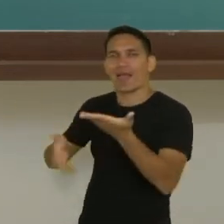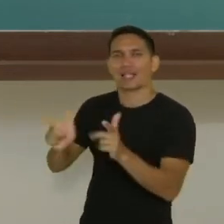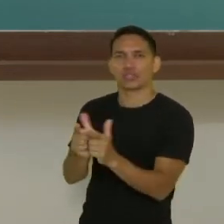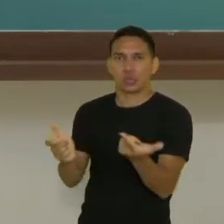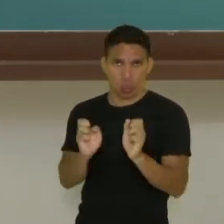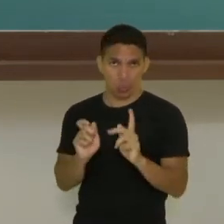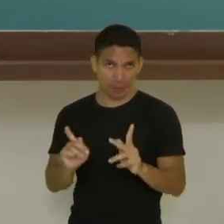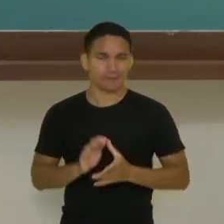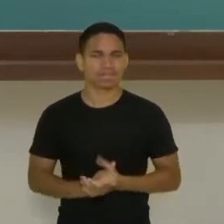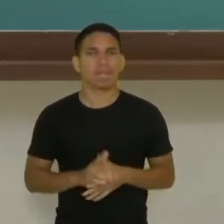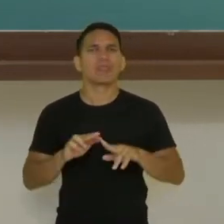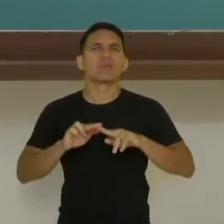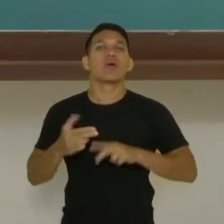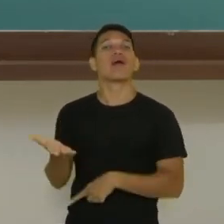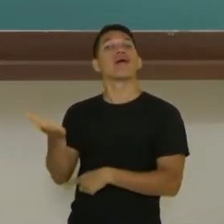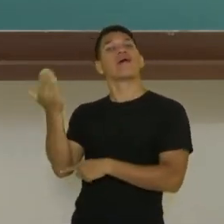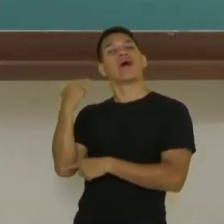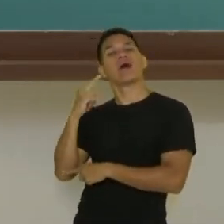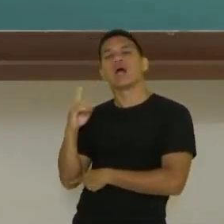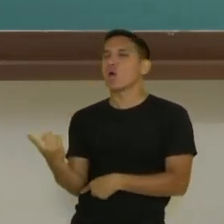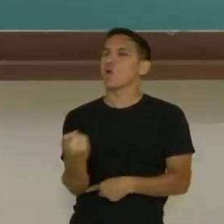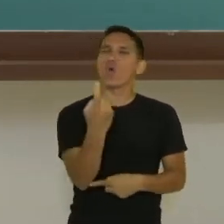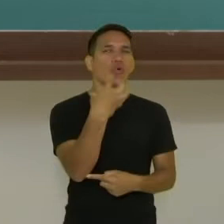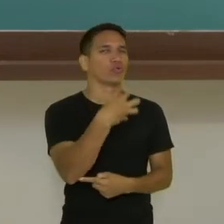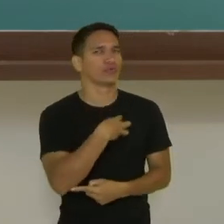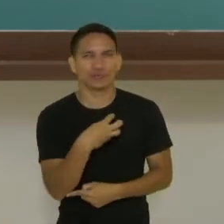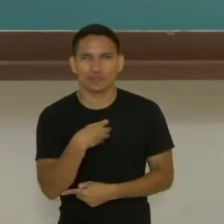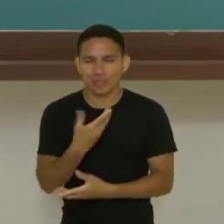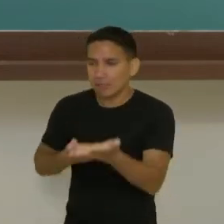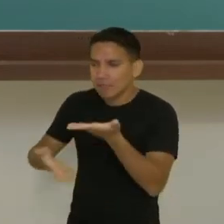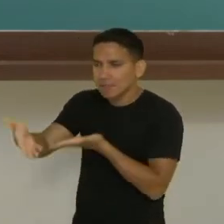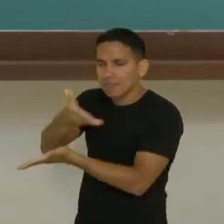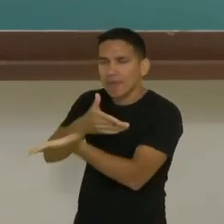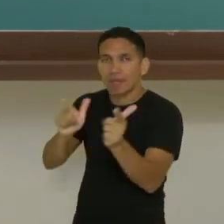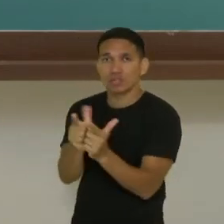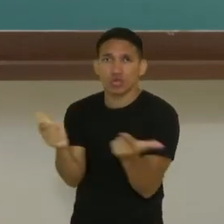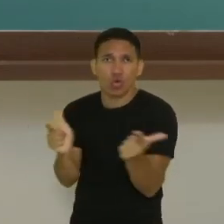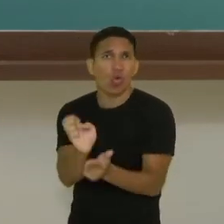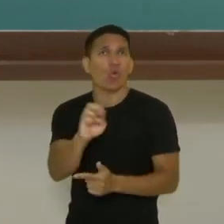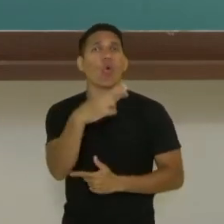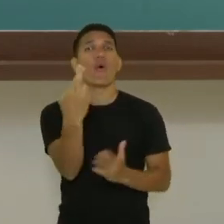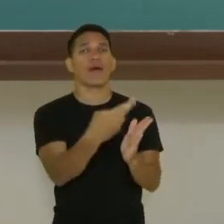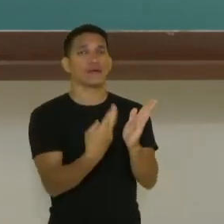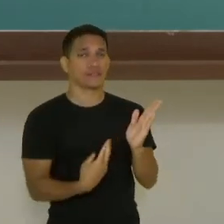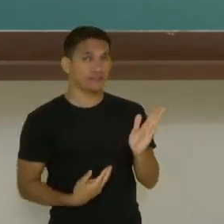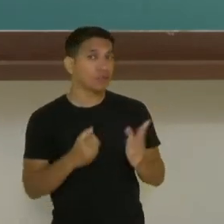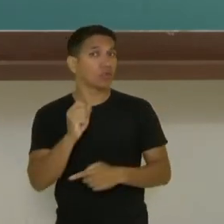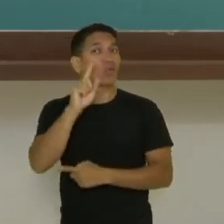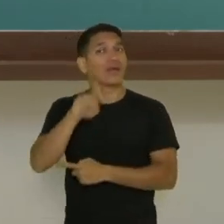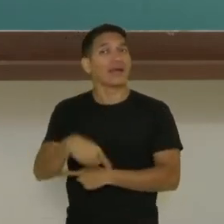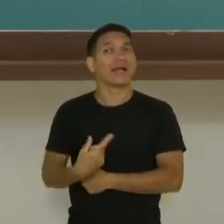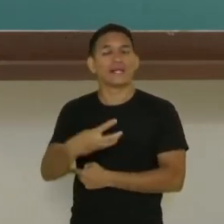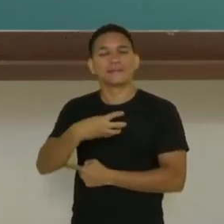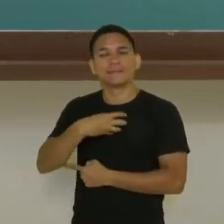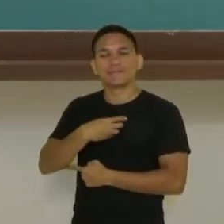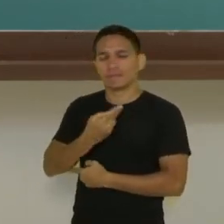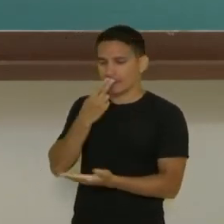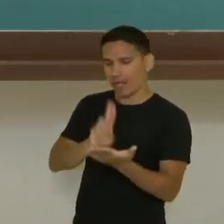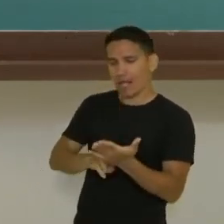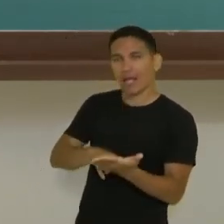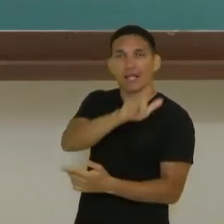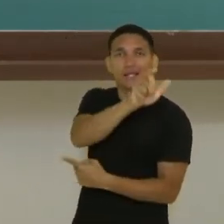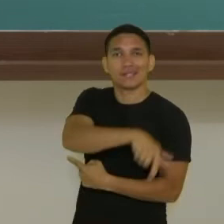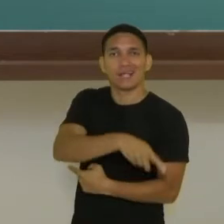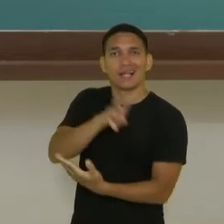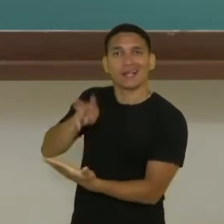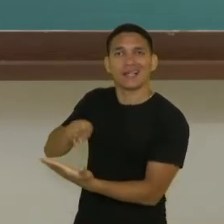certo? Então, antigamente, a única maneira de interagir com o jornal ou com uma revista era por meio da carta do leitor. Hoje